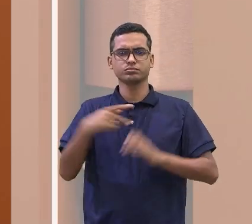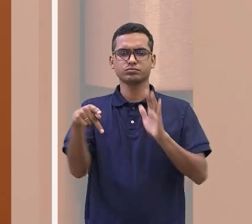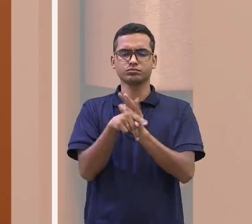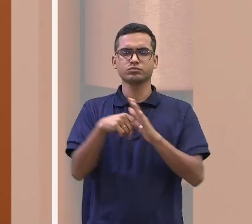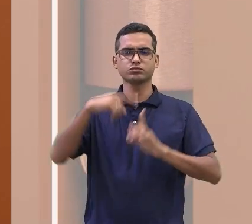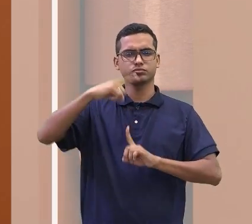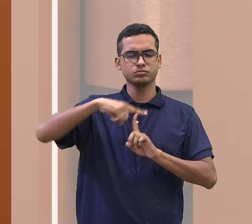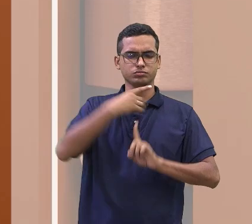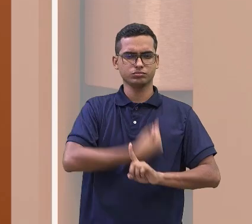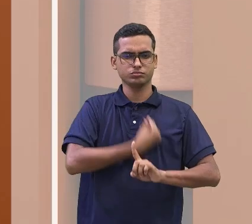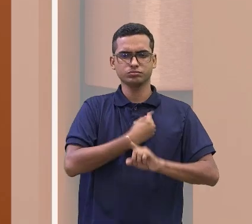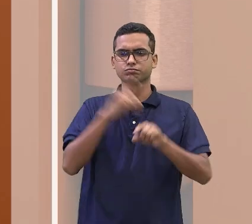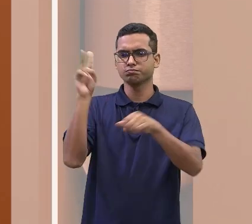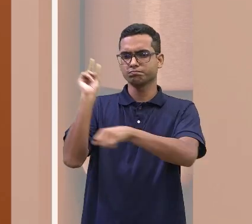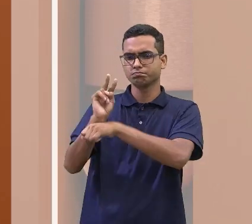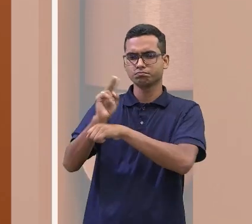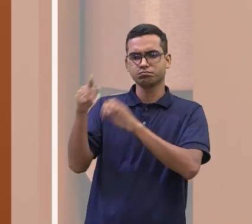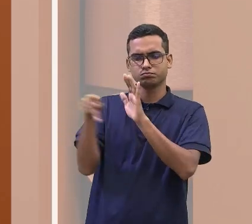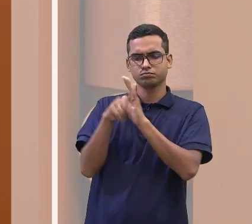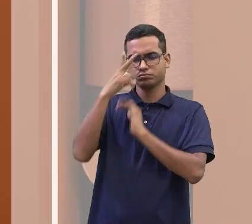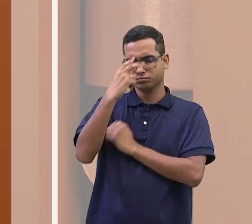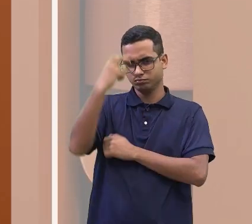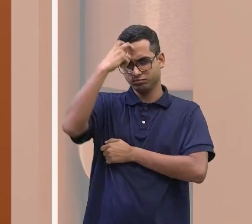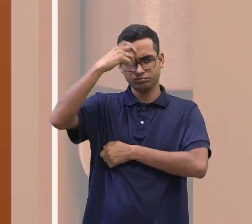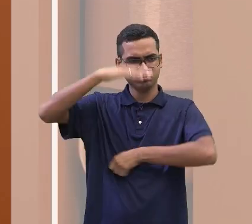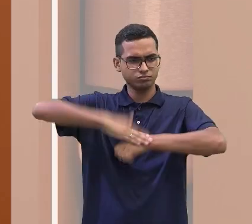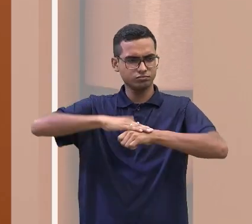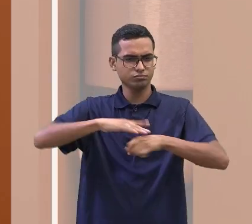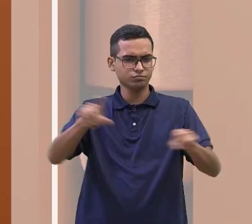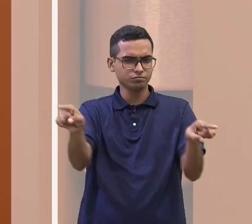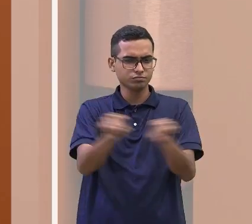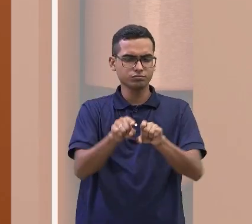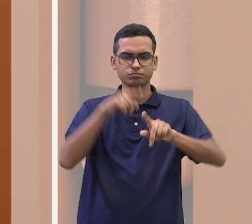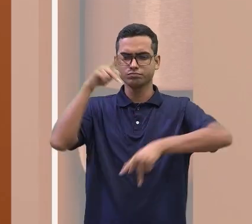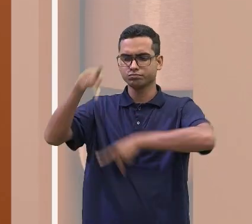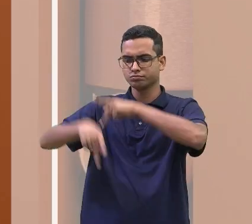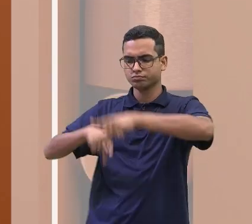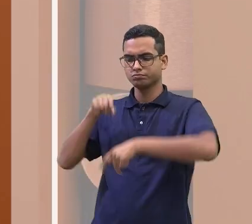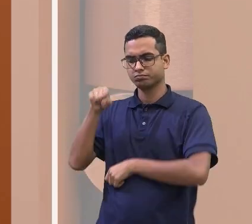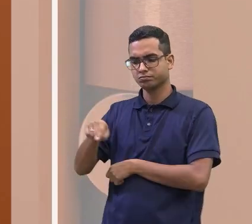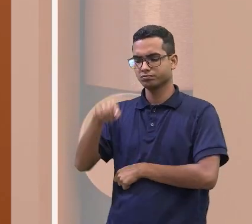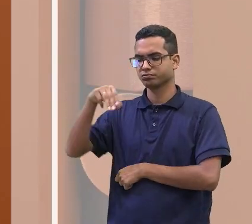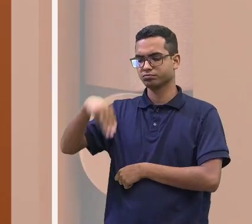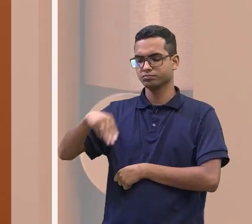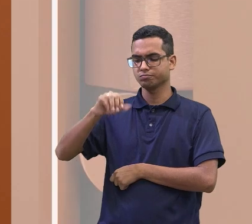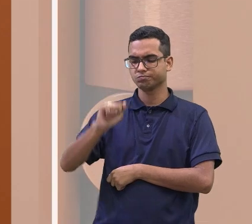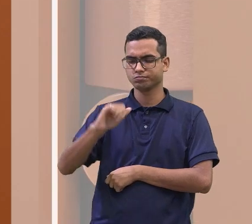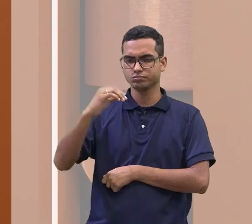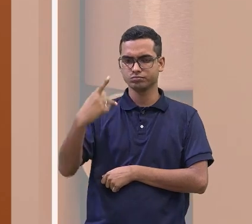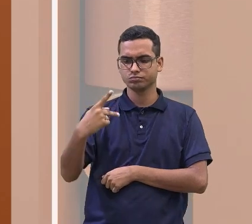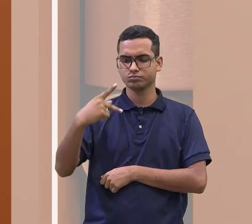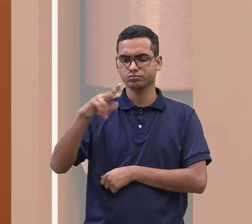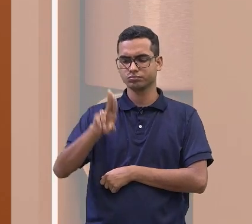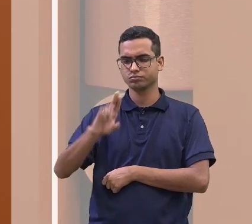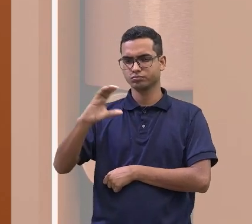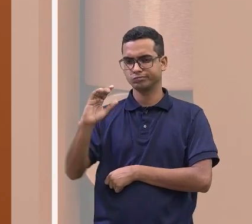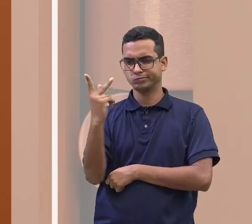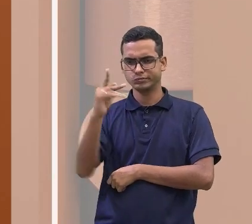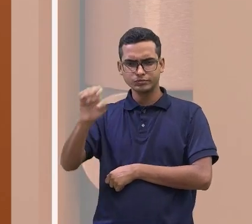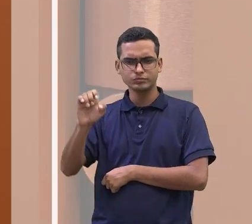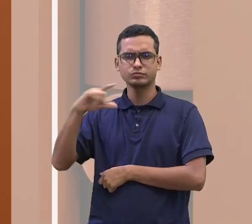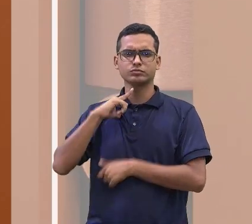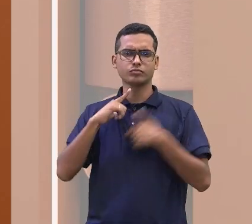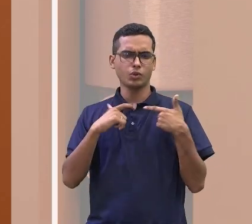de vida e preservando a cultura deles. Esse povo Mapuche sofreu conflitos com